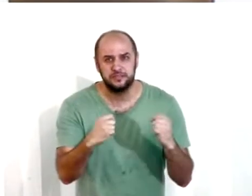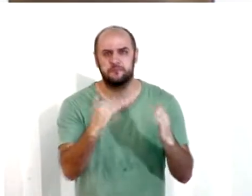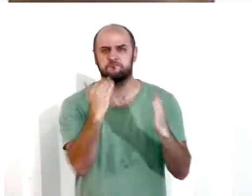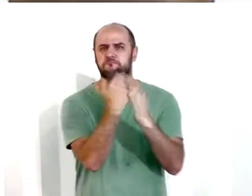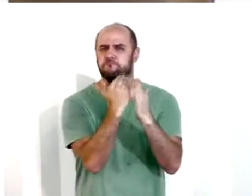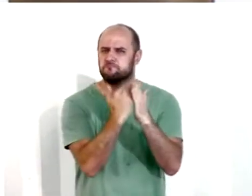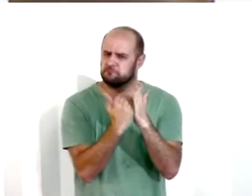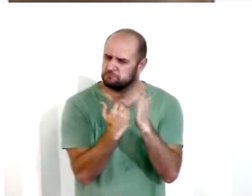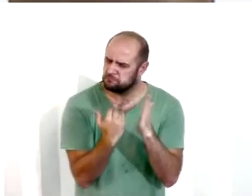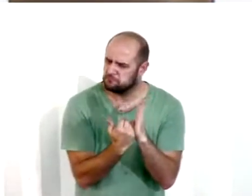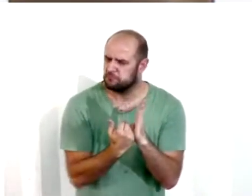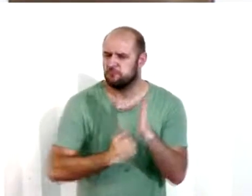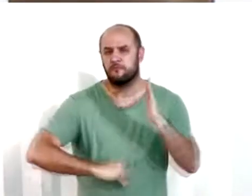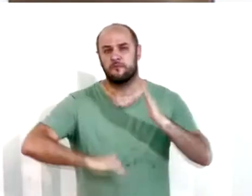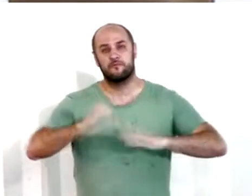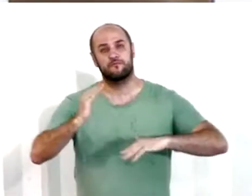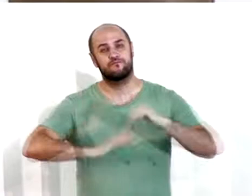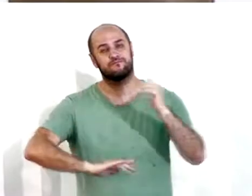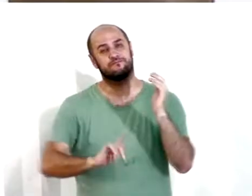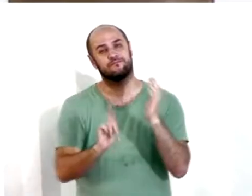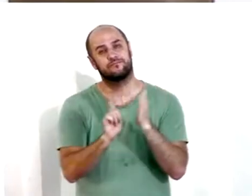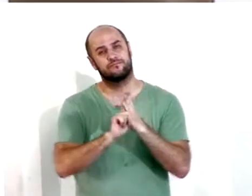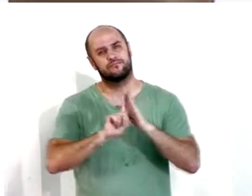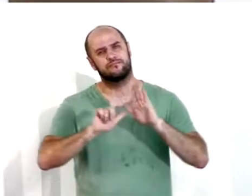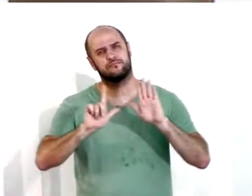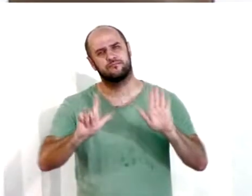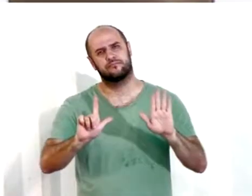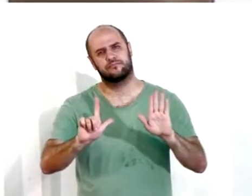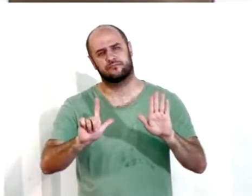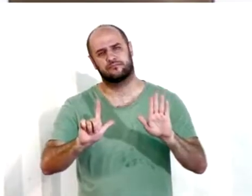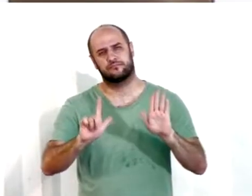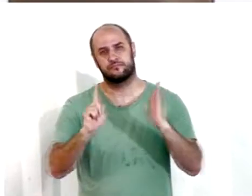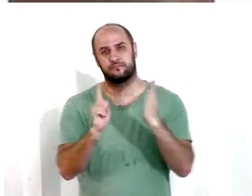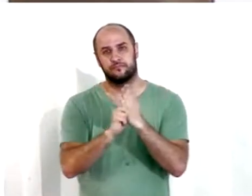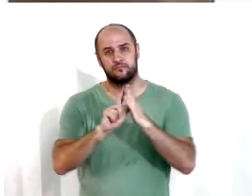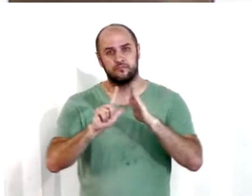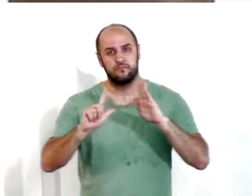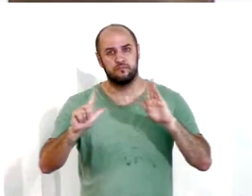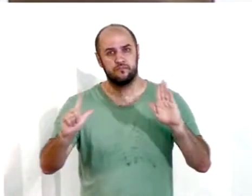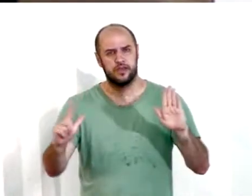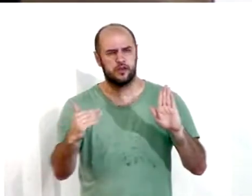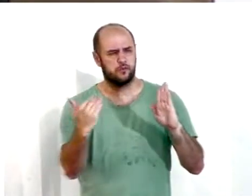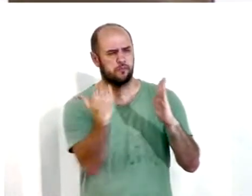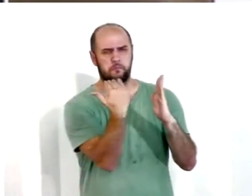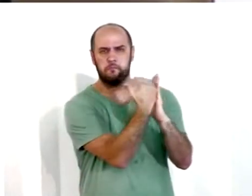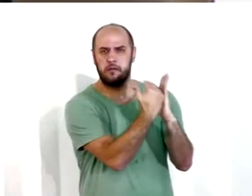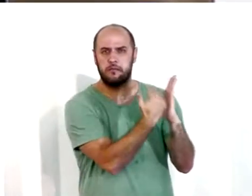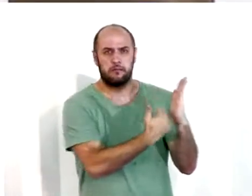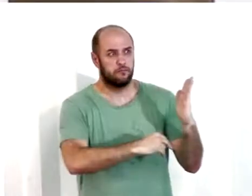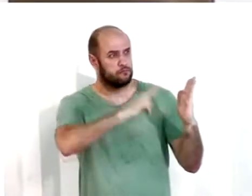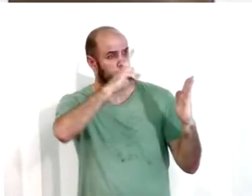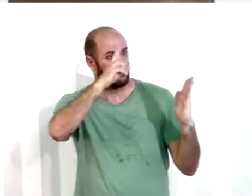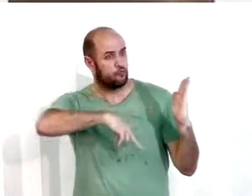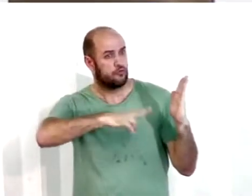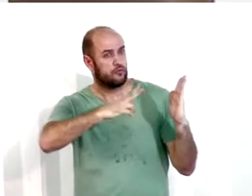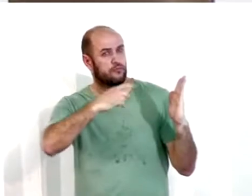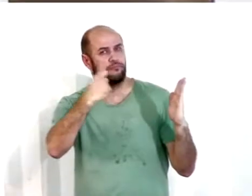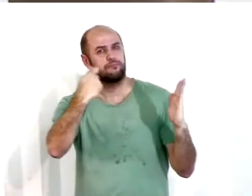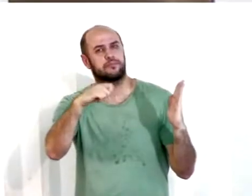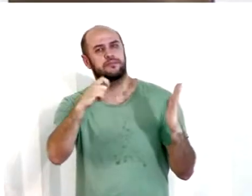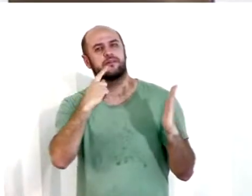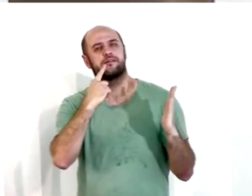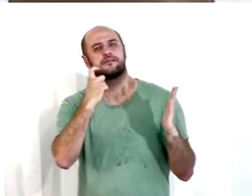cumprir a lei. E na lei estava estabelecido que precisava sangue